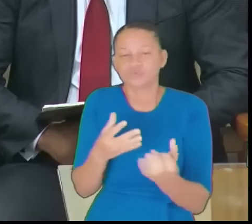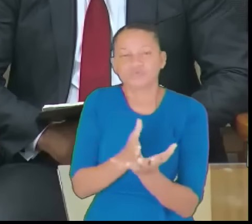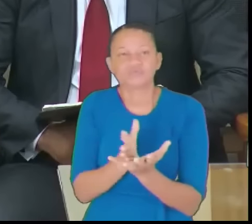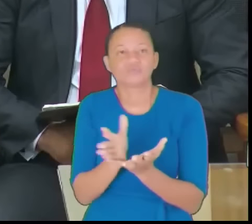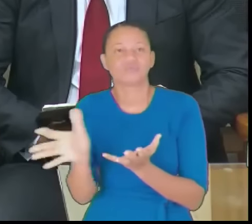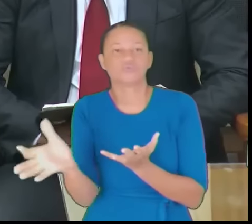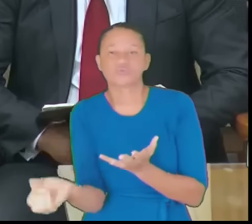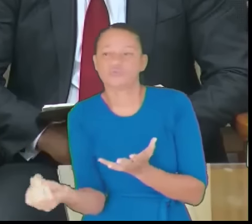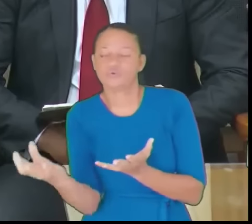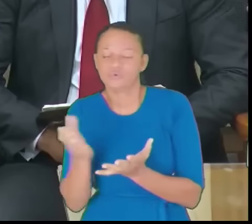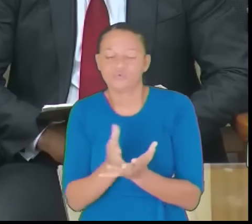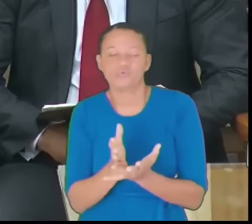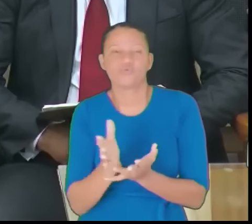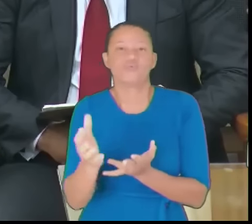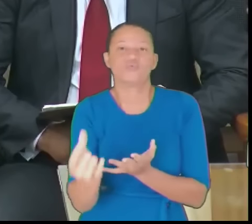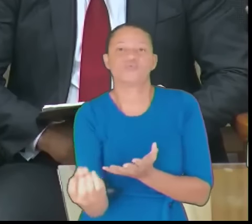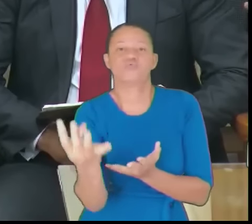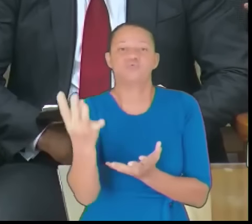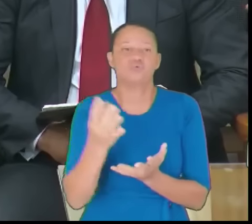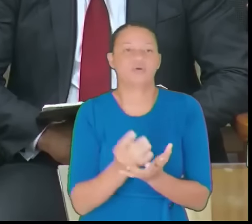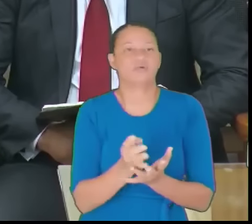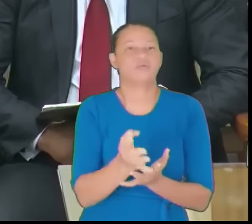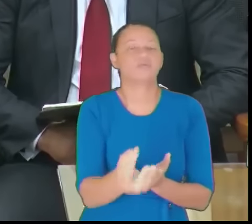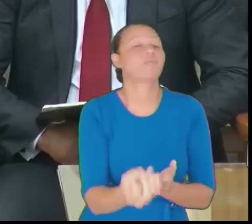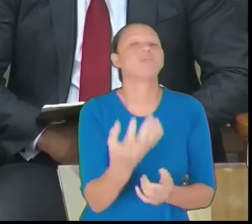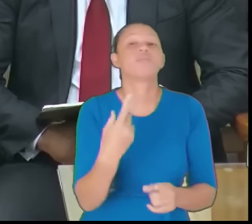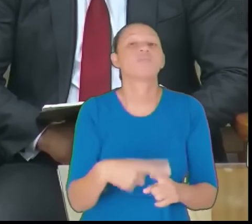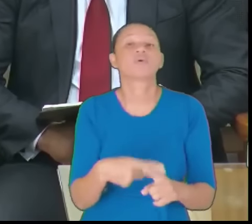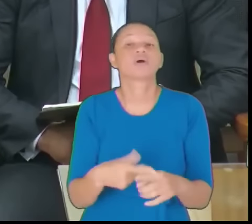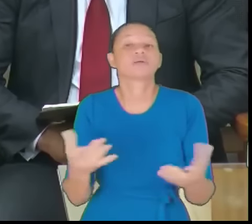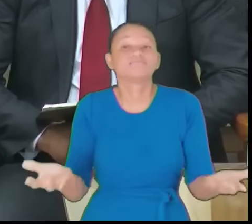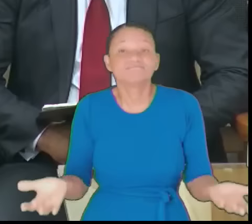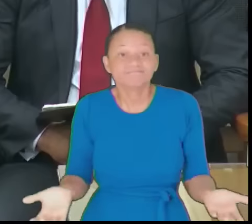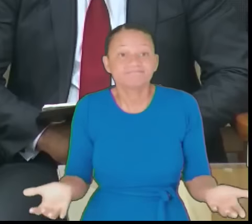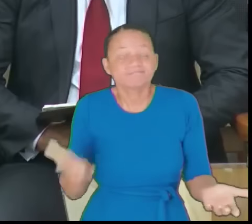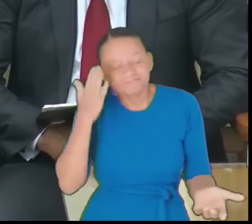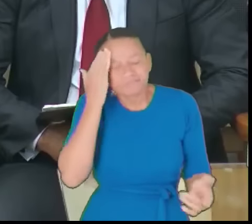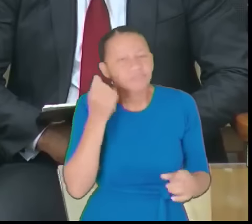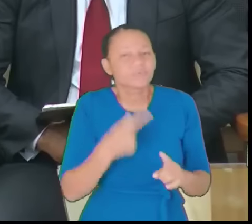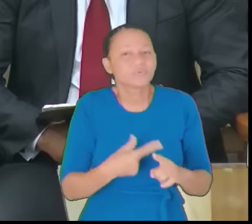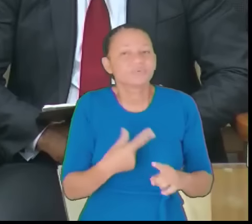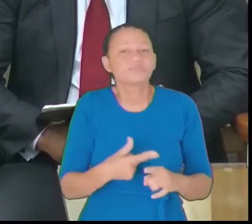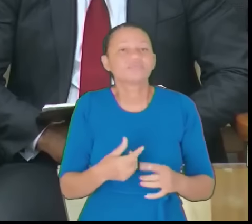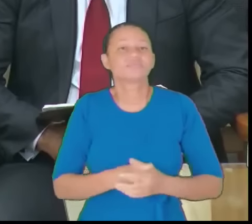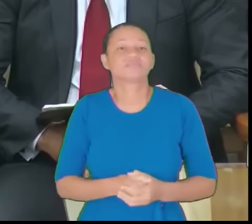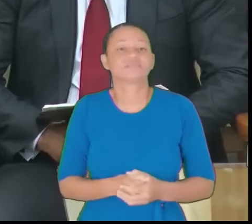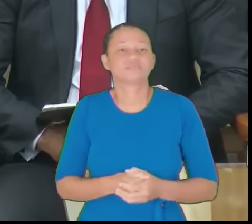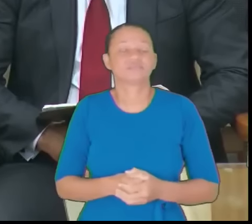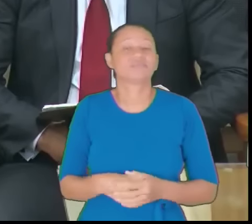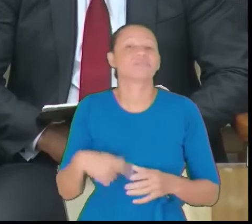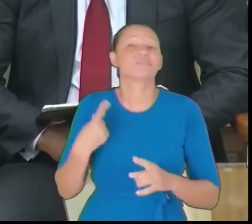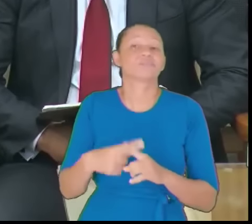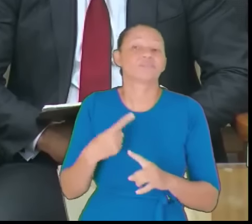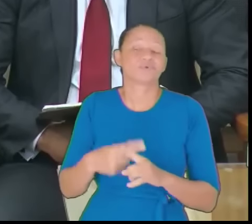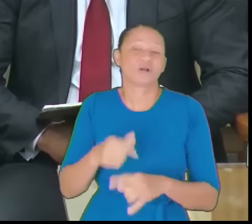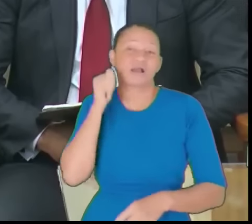uma nova cepa. Por quê? Sabe por quê? É porque a noiva de